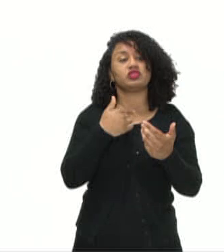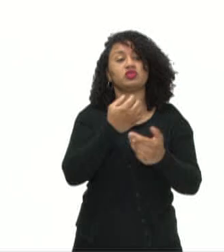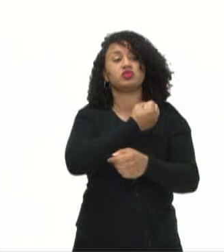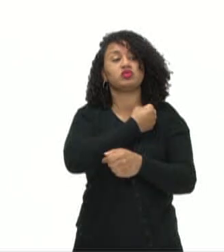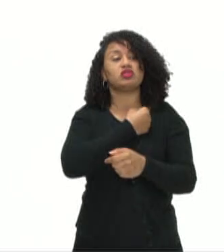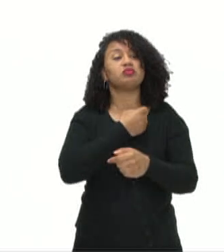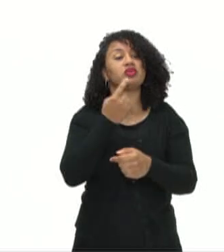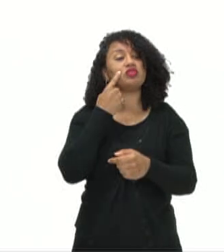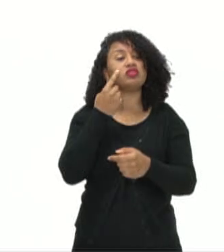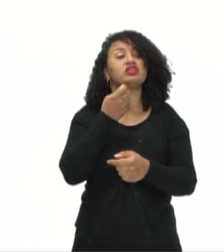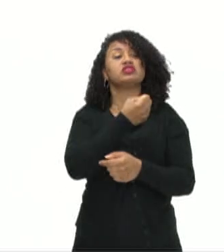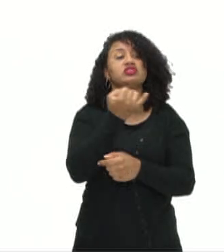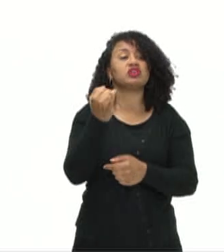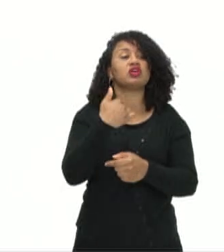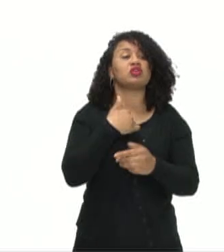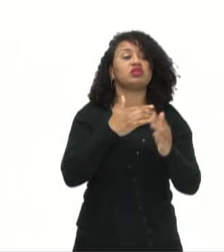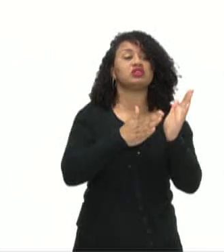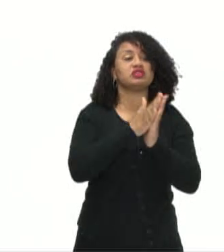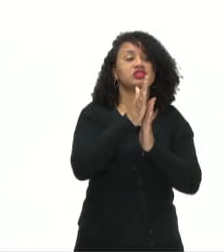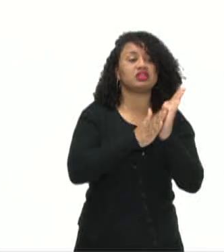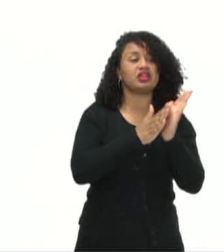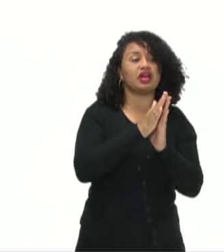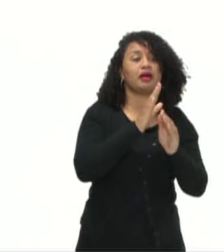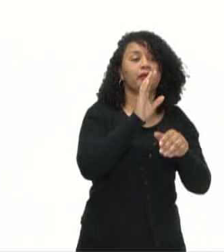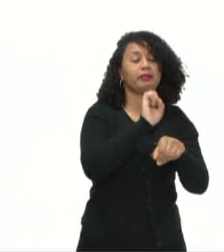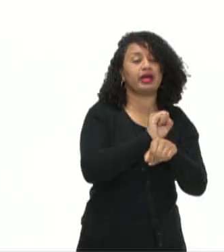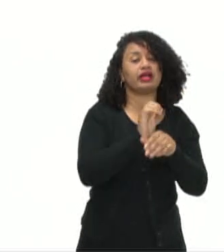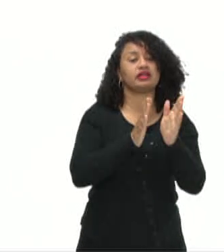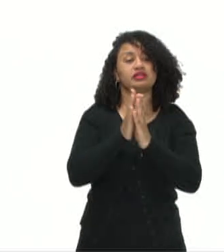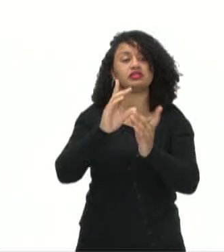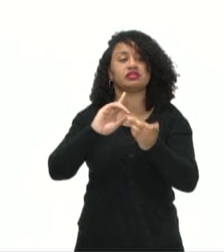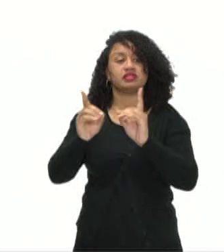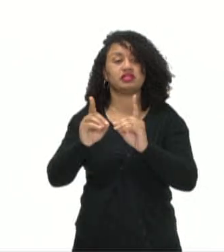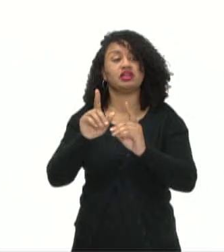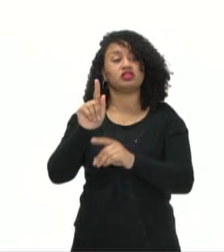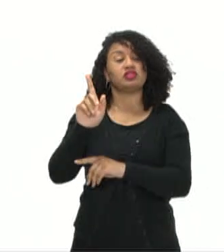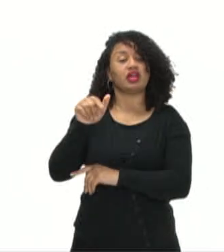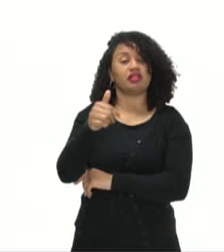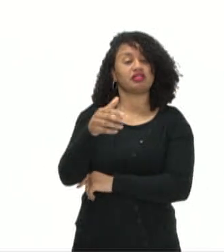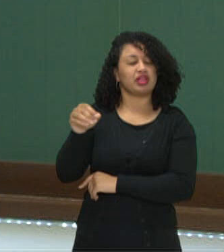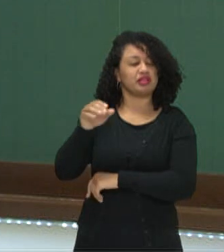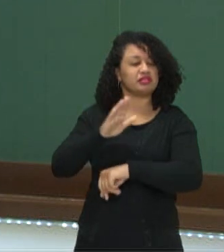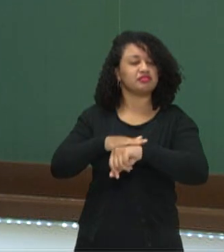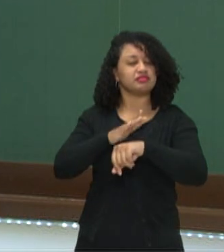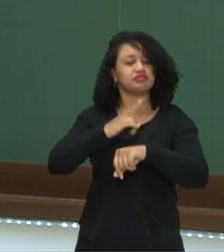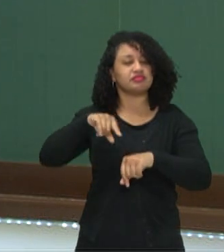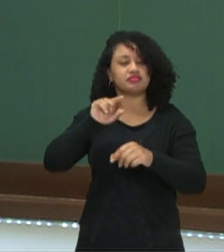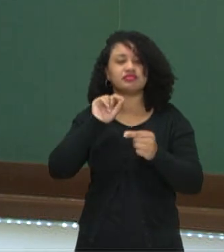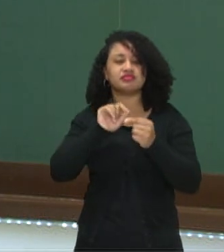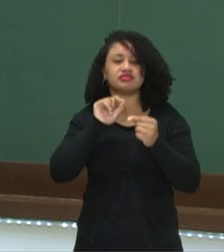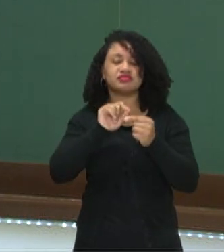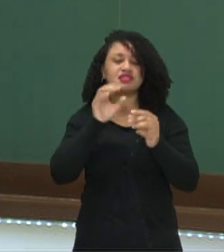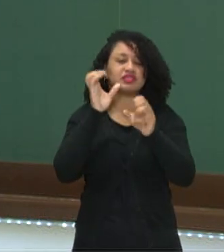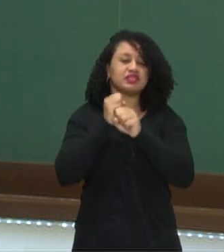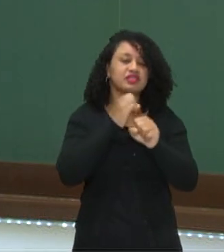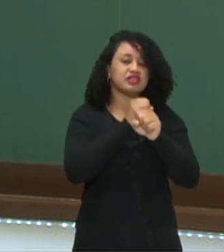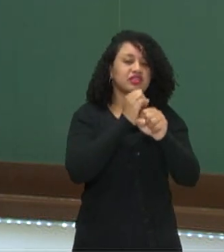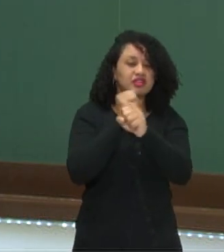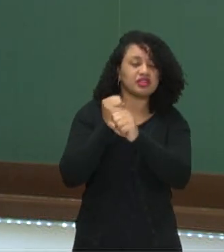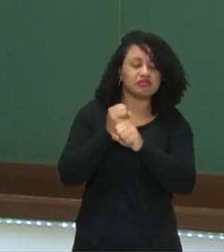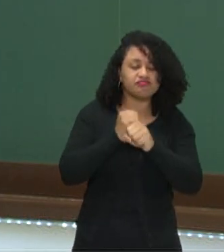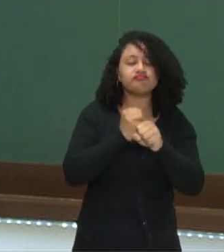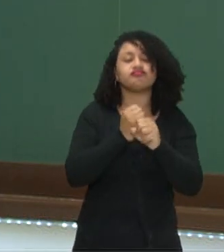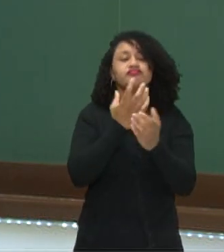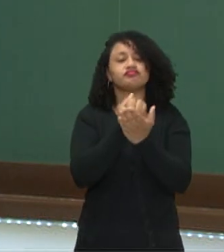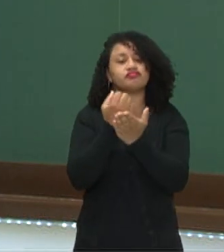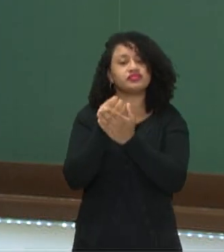determine o coeficiente de atrito estático e dinâmico e considere G como 10. Eu vou dar um tempinho para vocês poderem calcular aqui, pegar e anotar